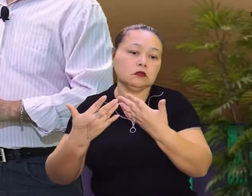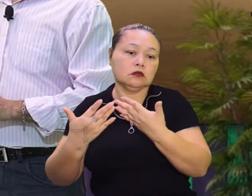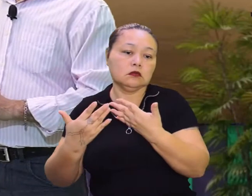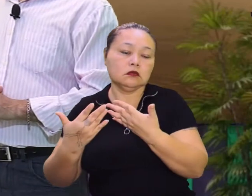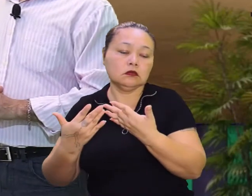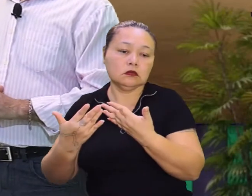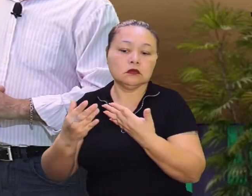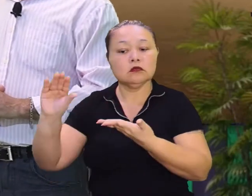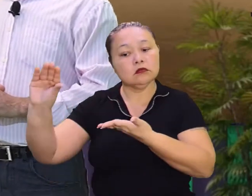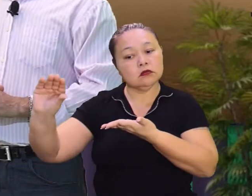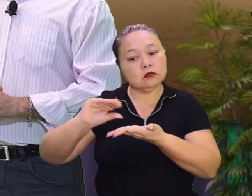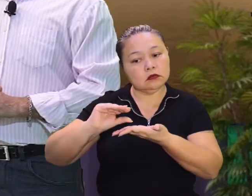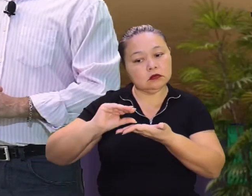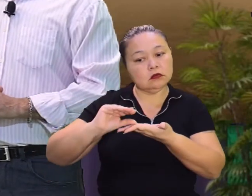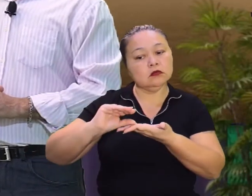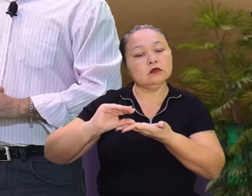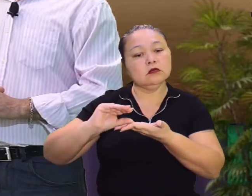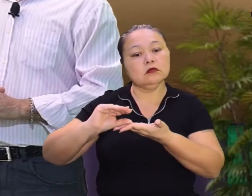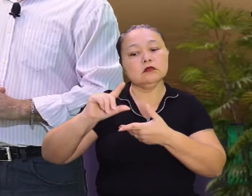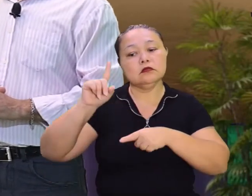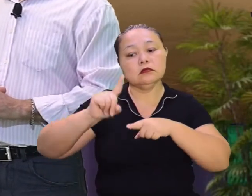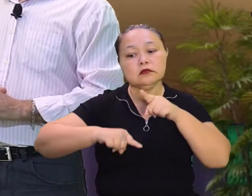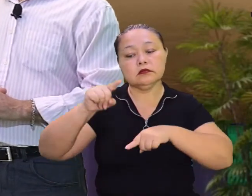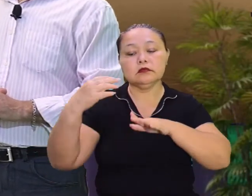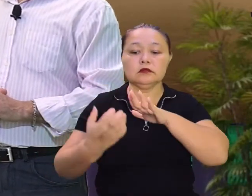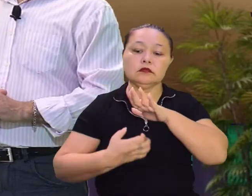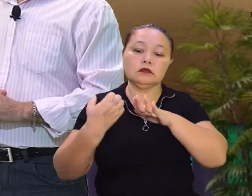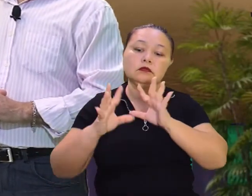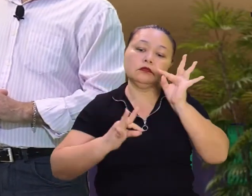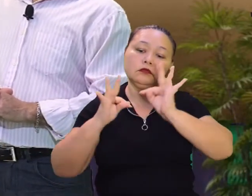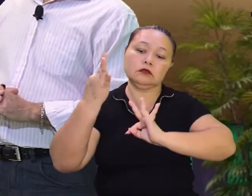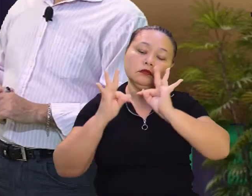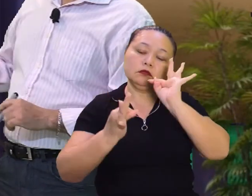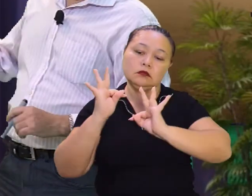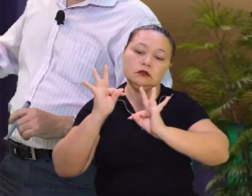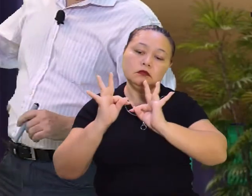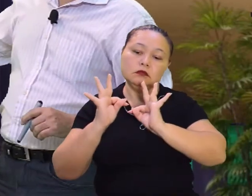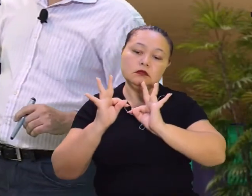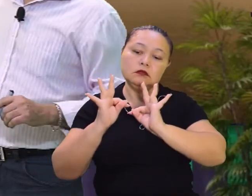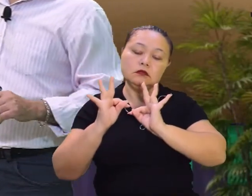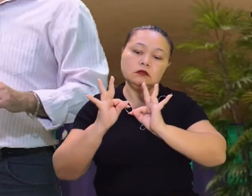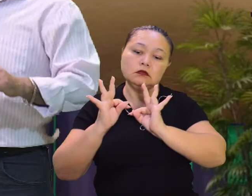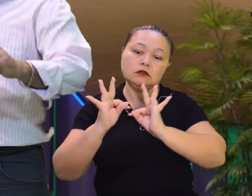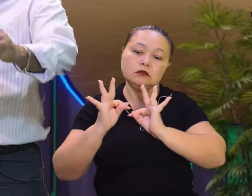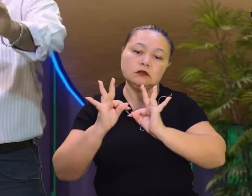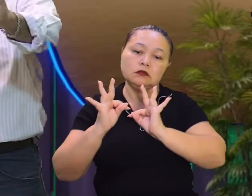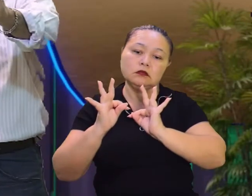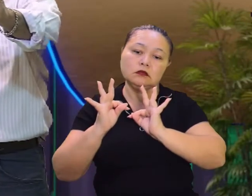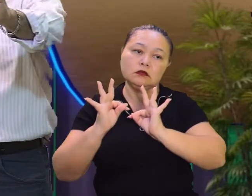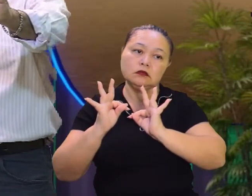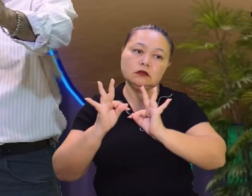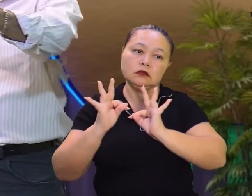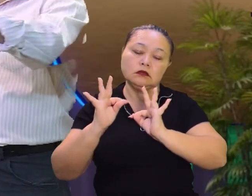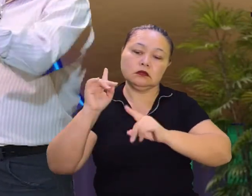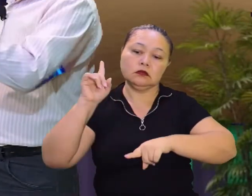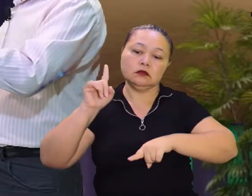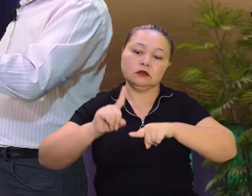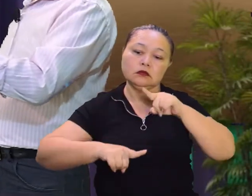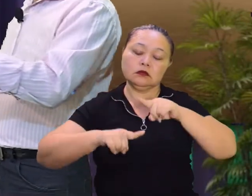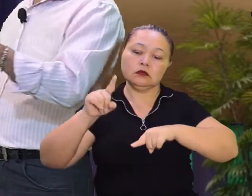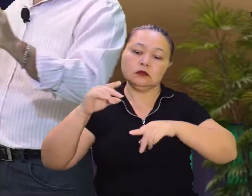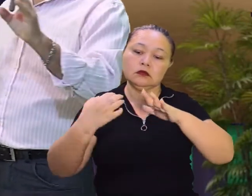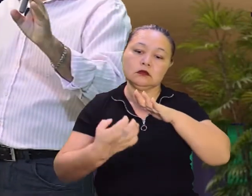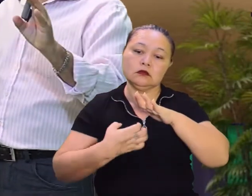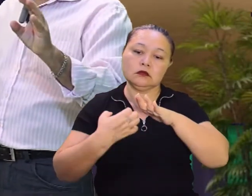desse investimento maciço em produtos industriais e tecnológicos. E a produção